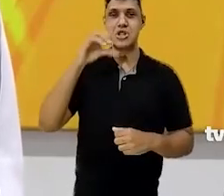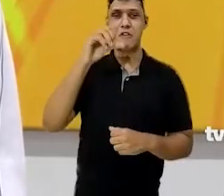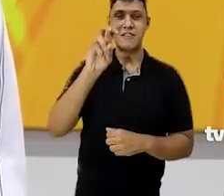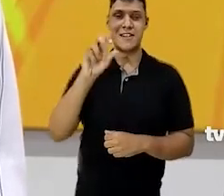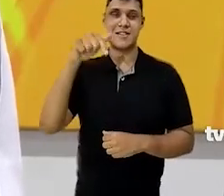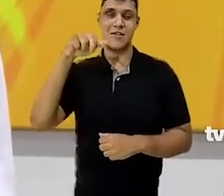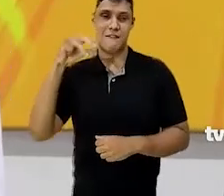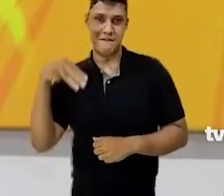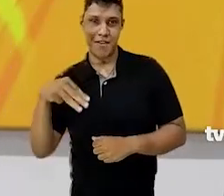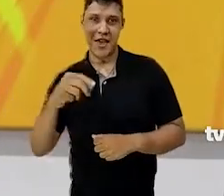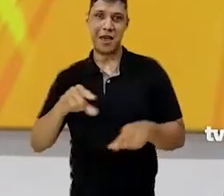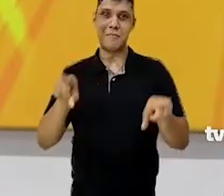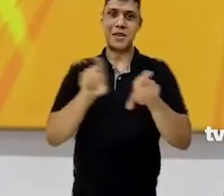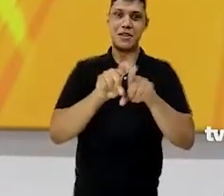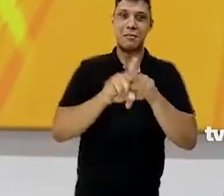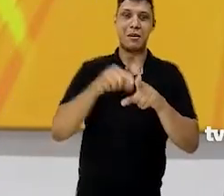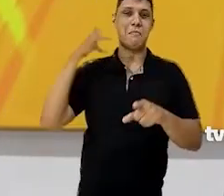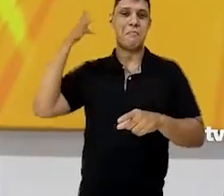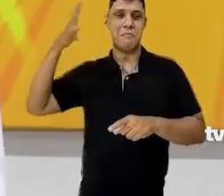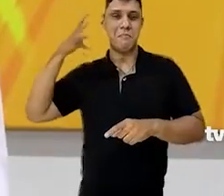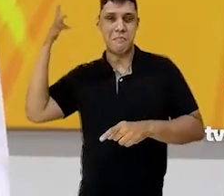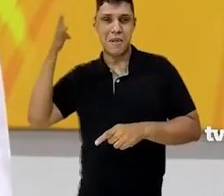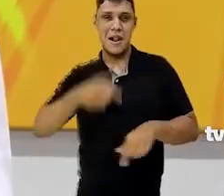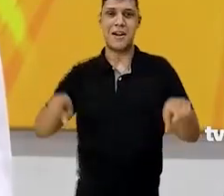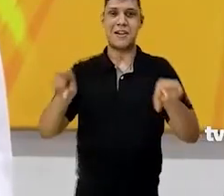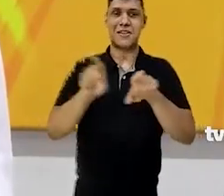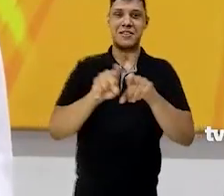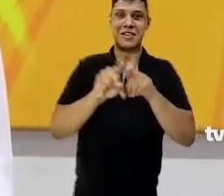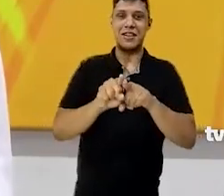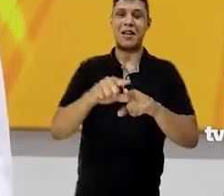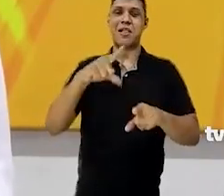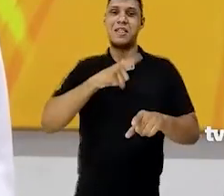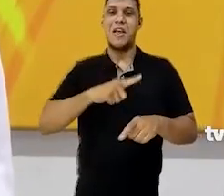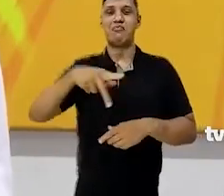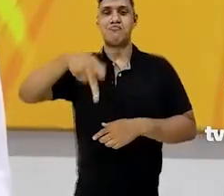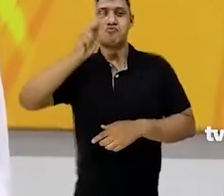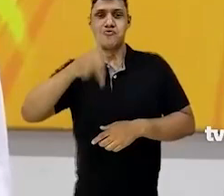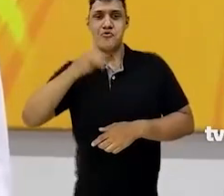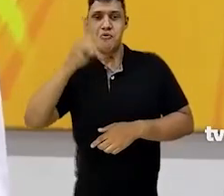102,7 FM, pela Rádio Caicó AM, TV Kurtição,